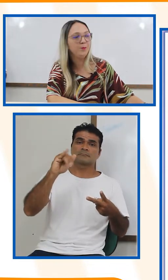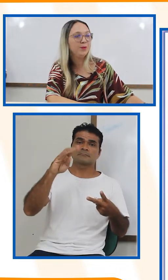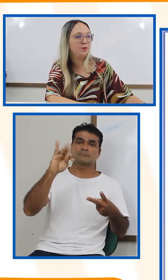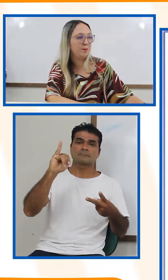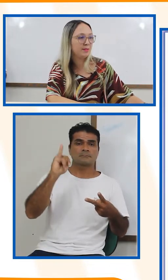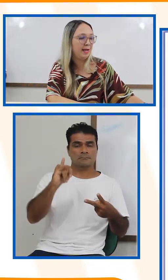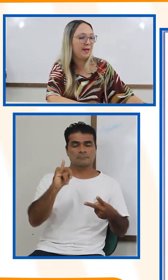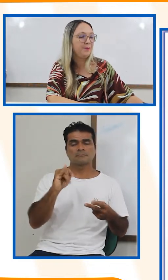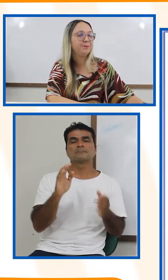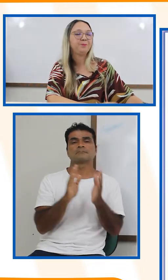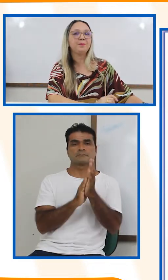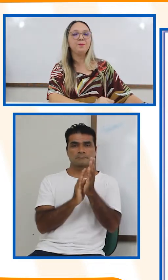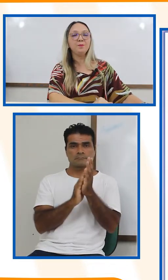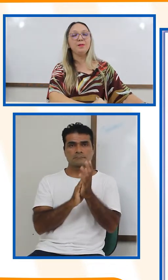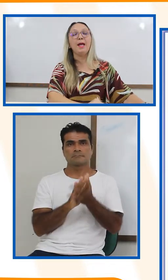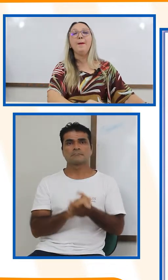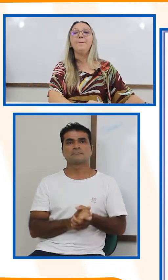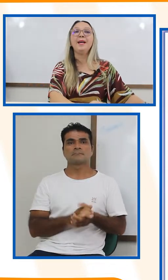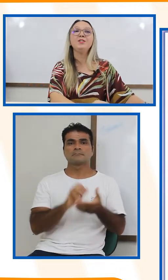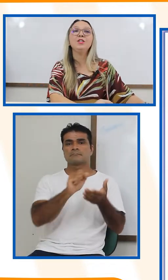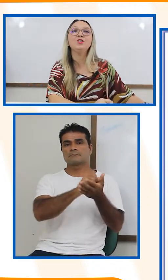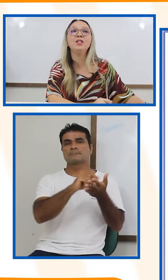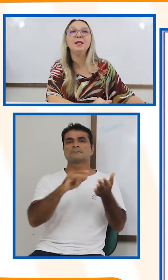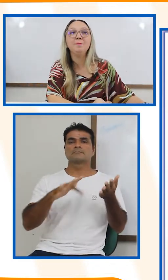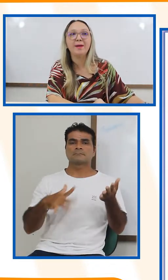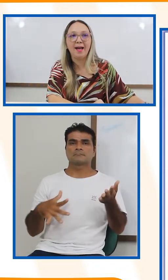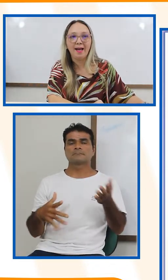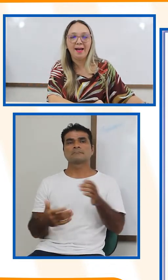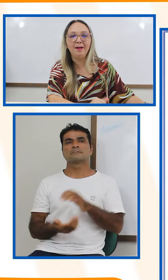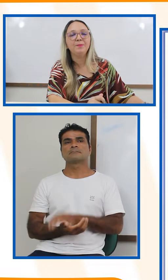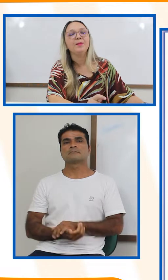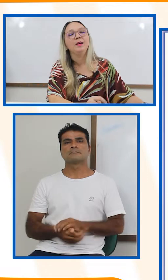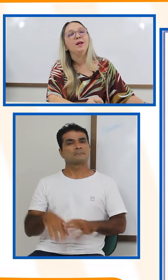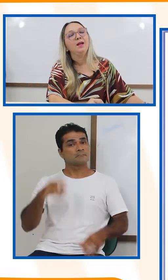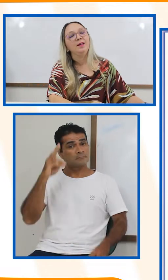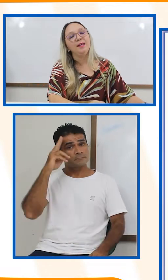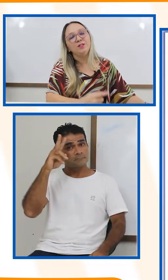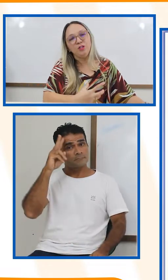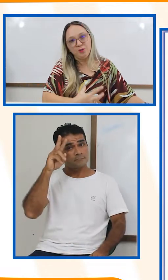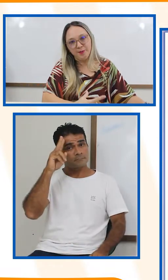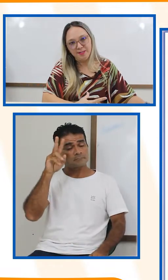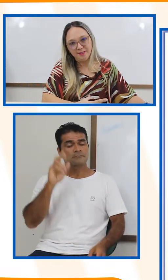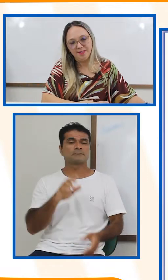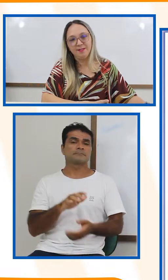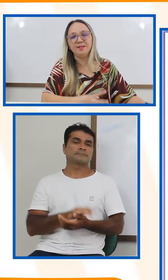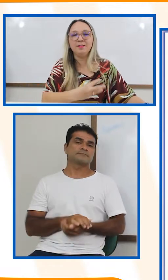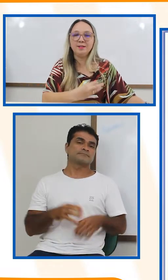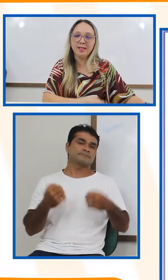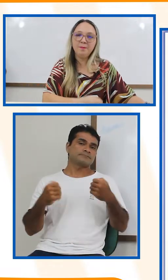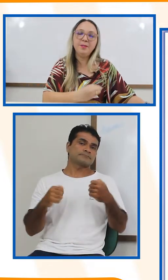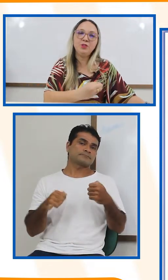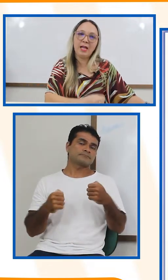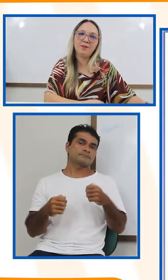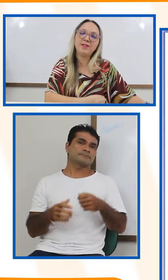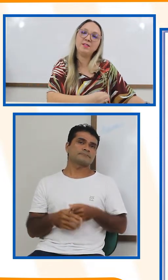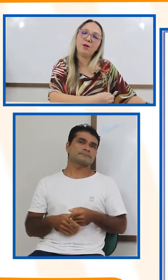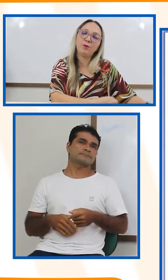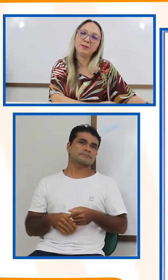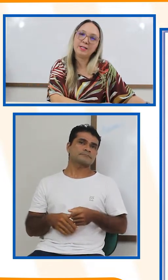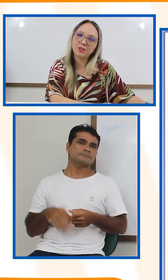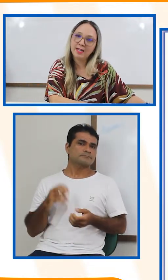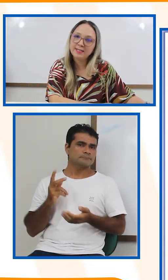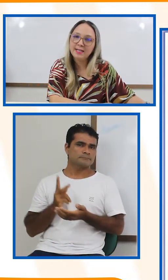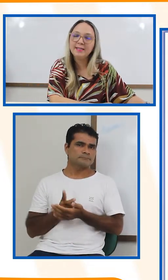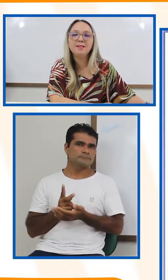tá bom? Vamos lá? Para a gente lembrar que a gente precisa sempre estar fazendo